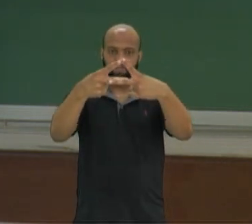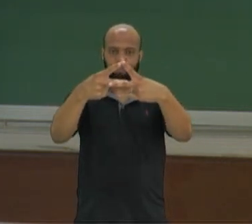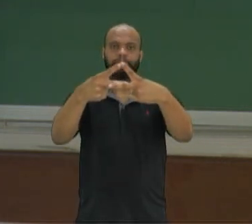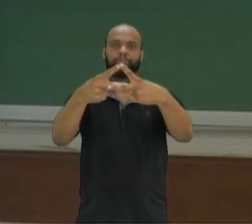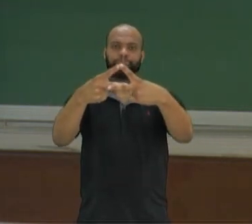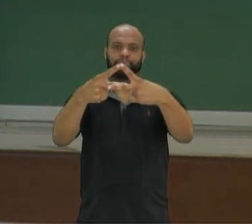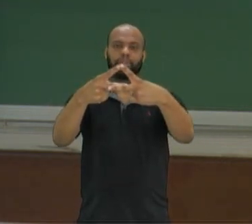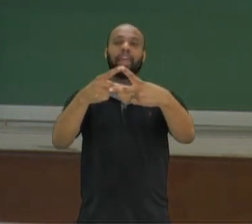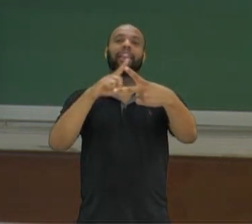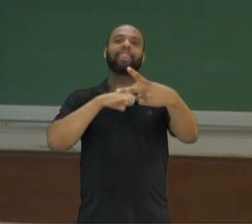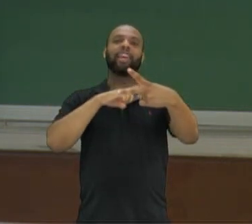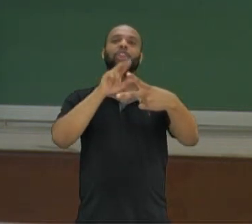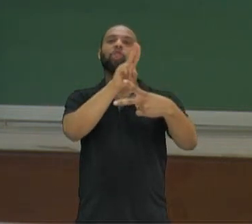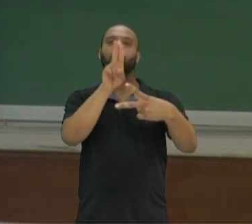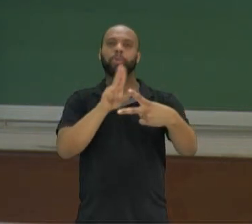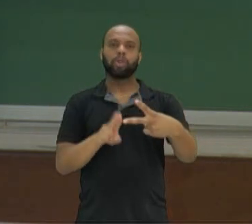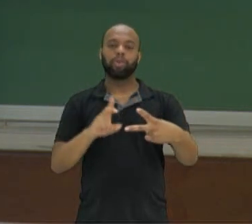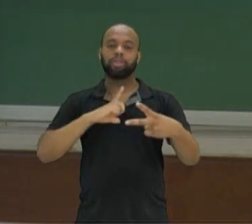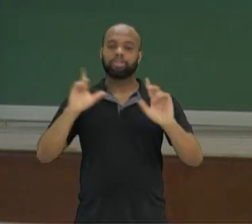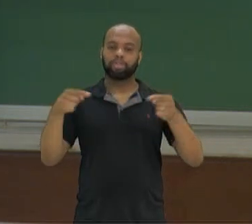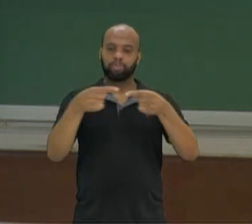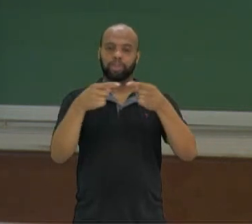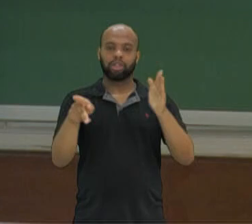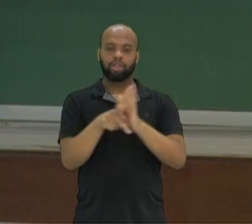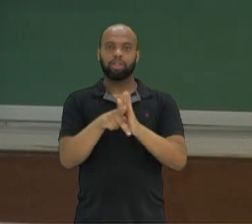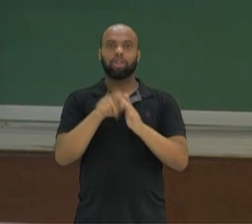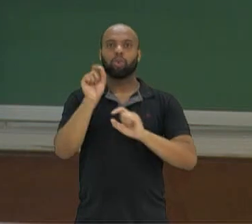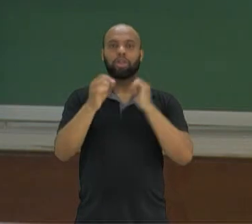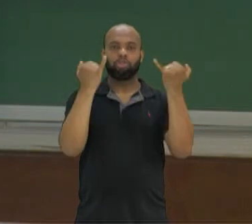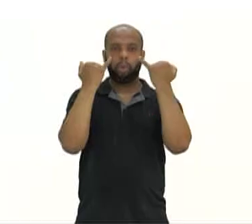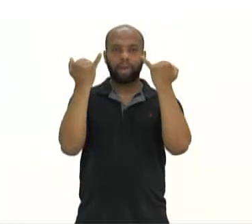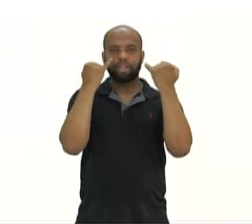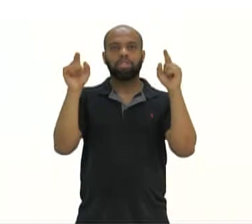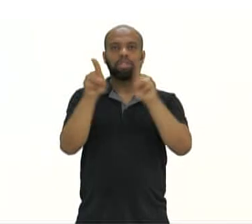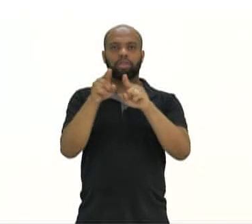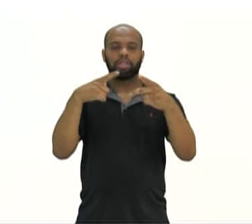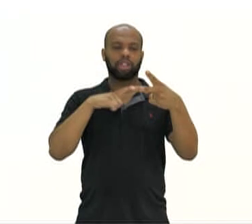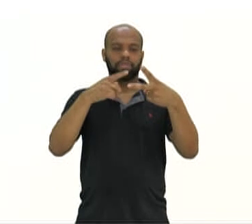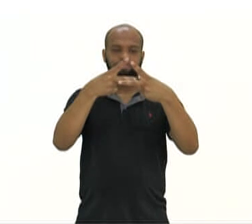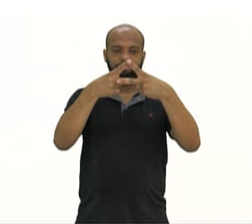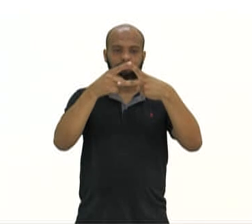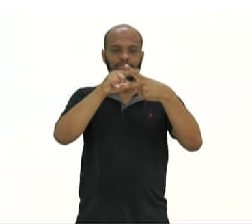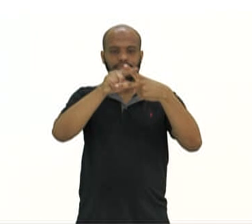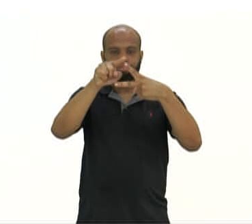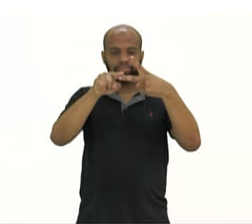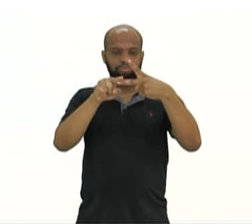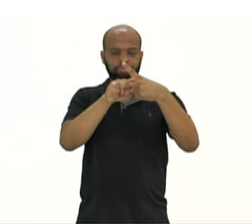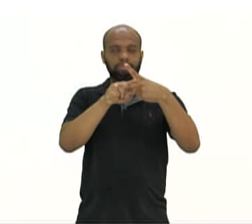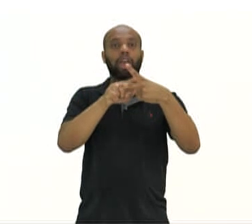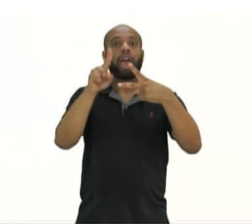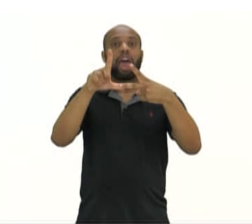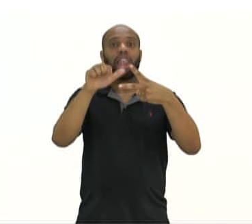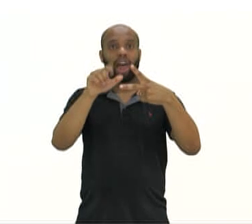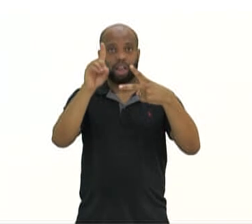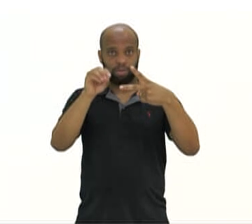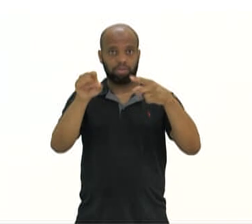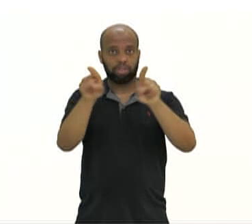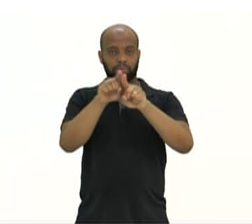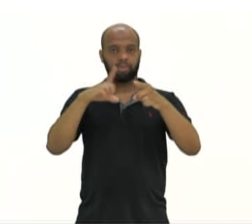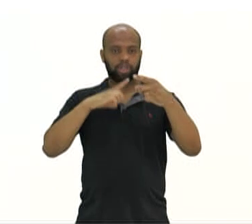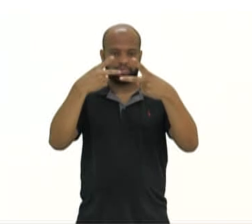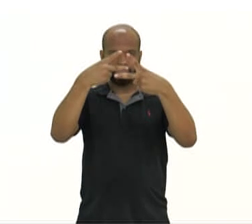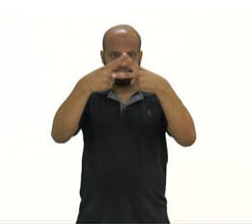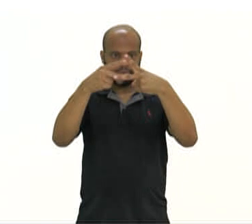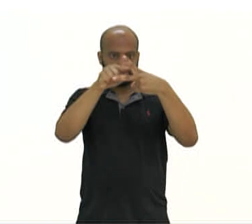triângulos eles são classificados ou de acordo com os lados ou de acordo com os seus ângulos. São classificações, você vai lembrar